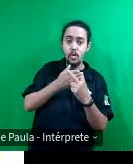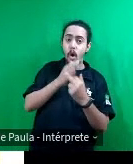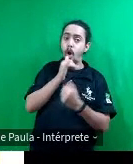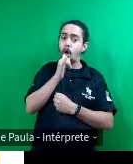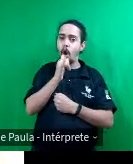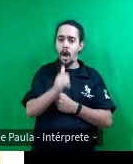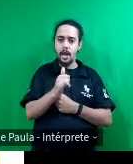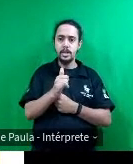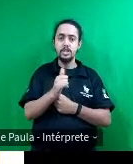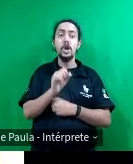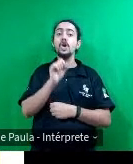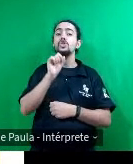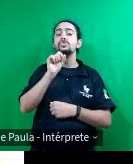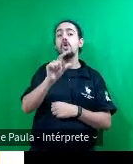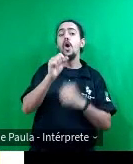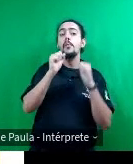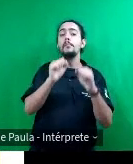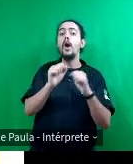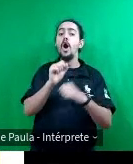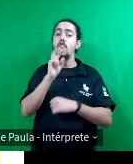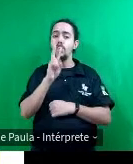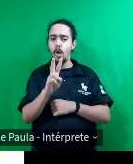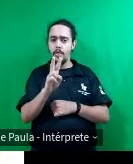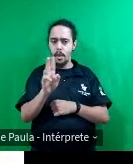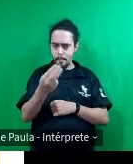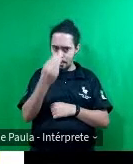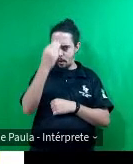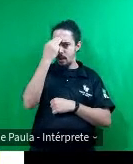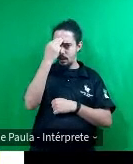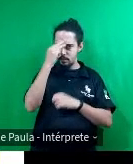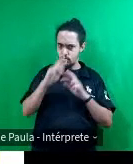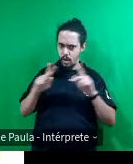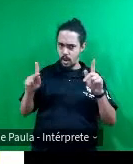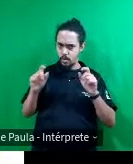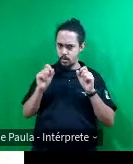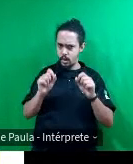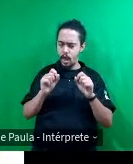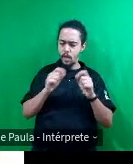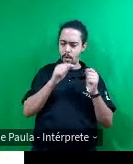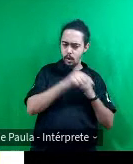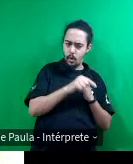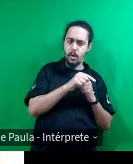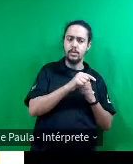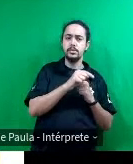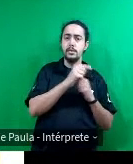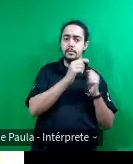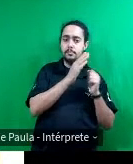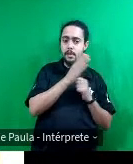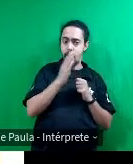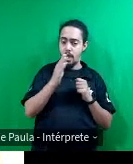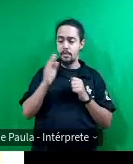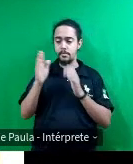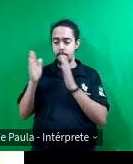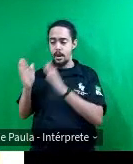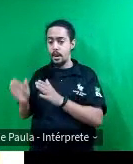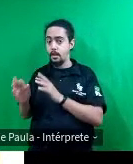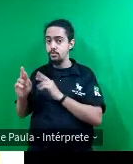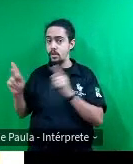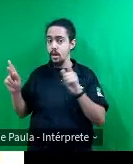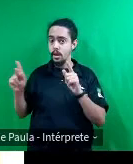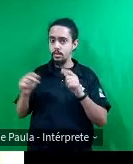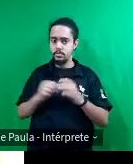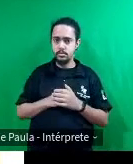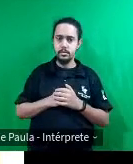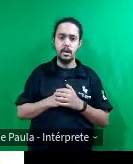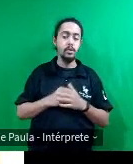para 2, ok? Guardem isso para não confundir. Uma coisa é uma coisa, outra coisa é outra coisa. Né? Não confunda o divisor de tensão com